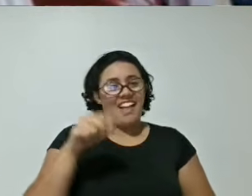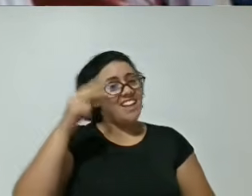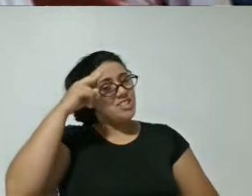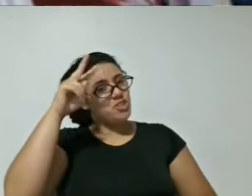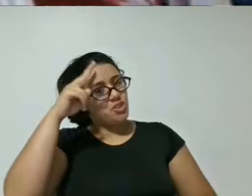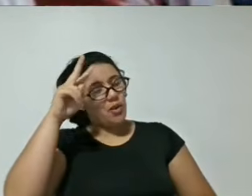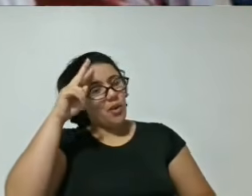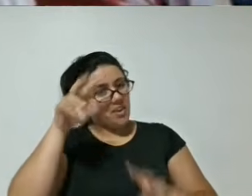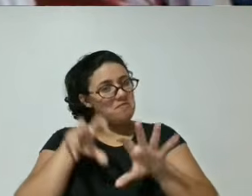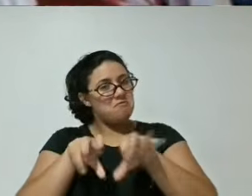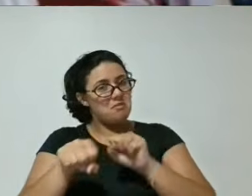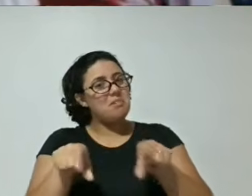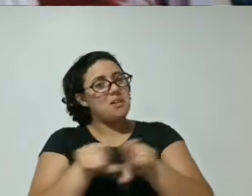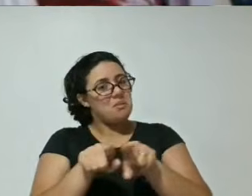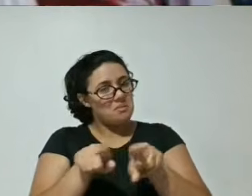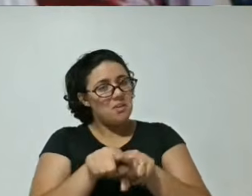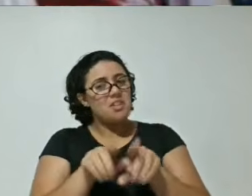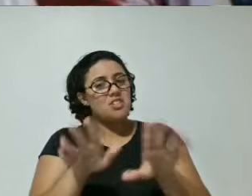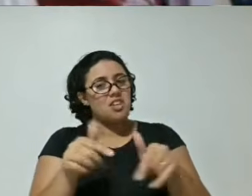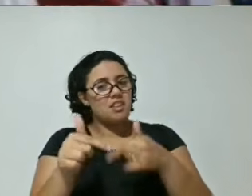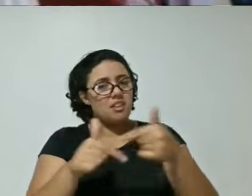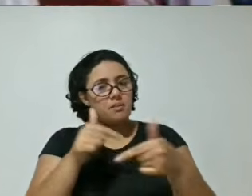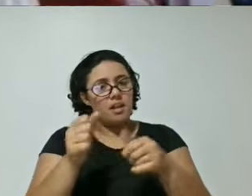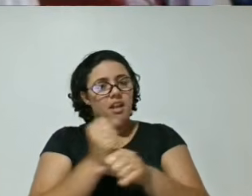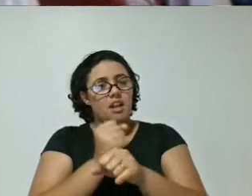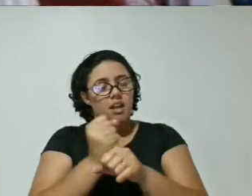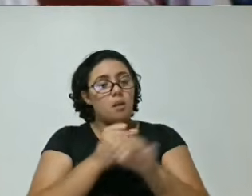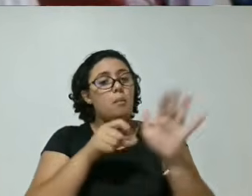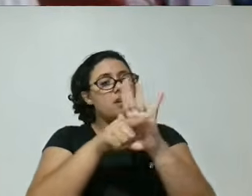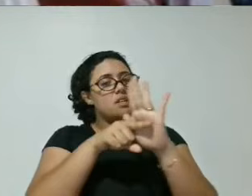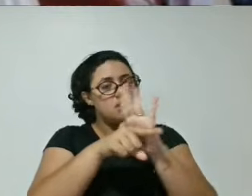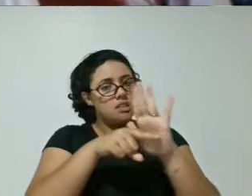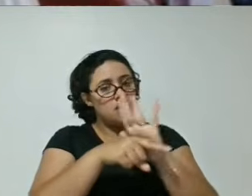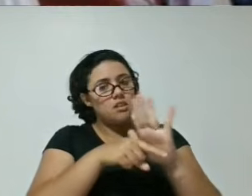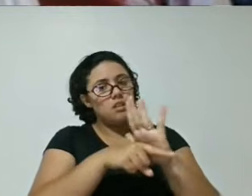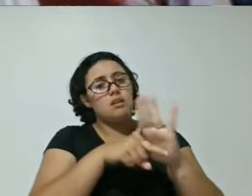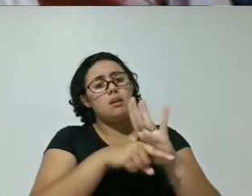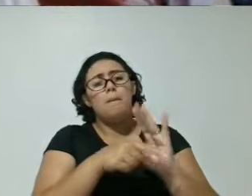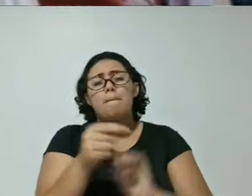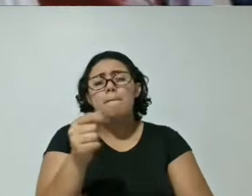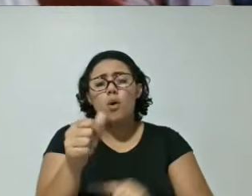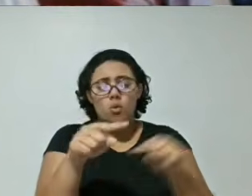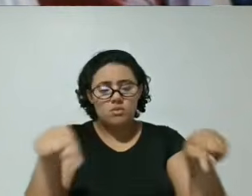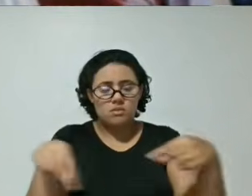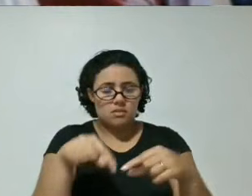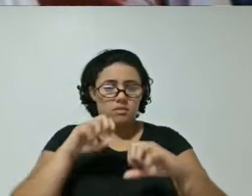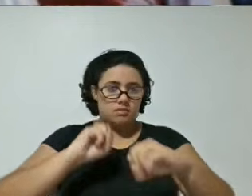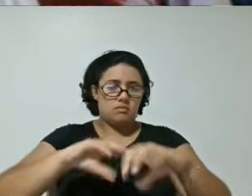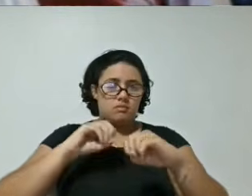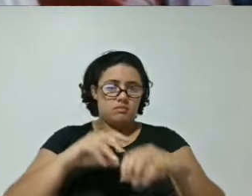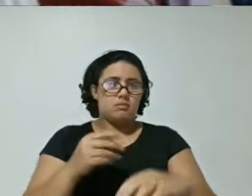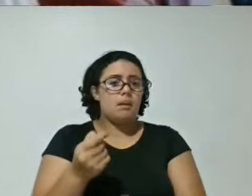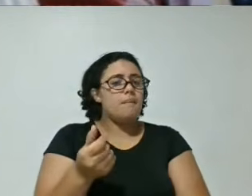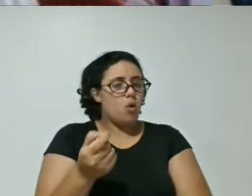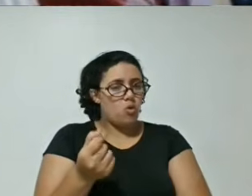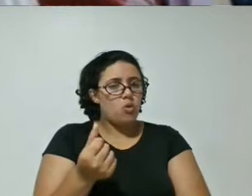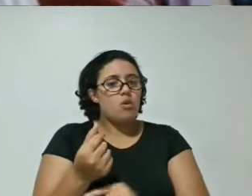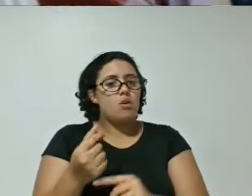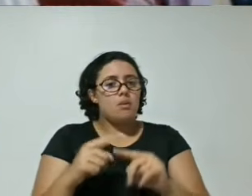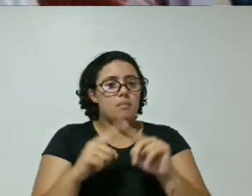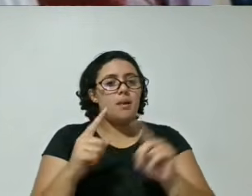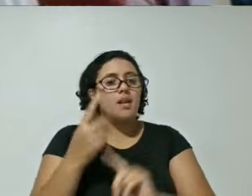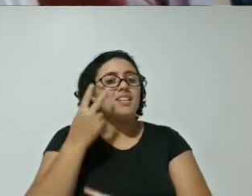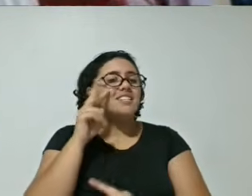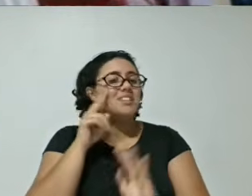Eu sou formado em história, já trabalhei muitos anos com pesquisa, eu trabalhei pouquíssimo em sala de aula, então eu posso dizer que eu já fui historiador,